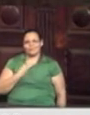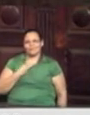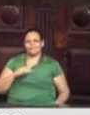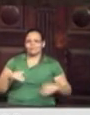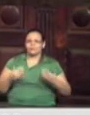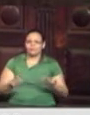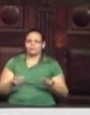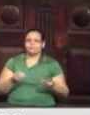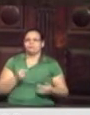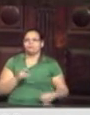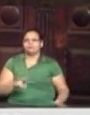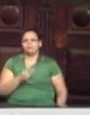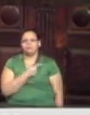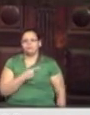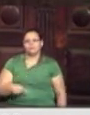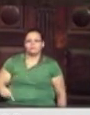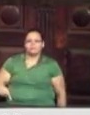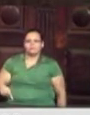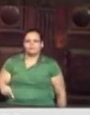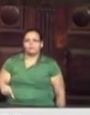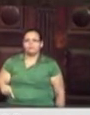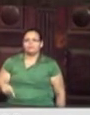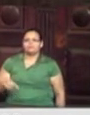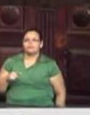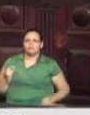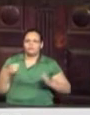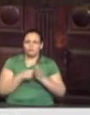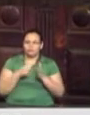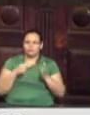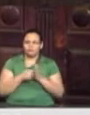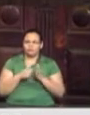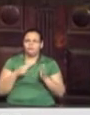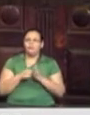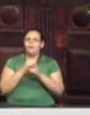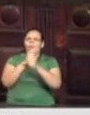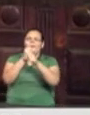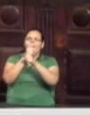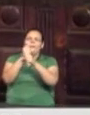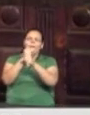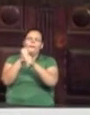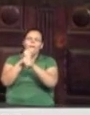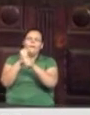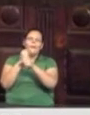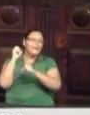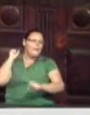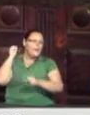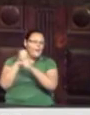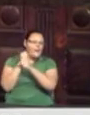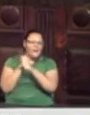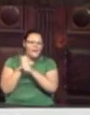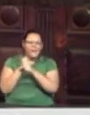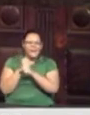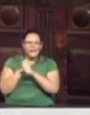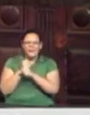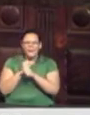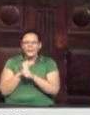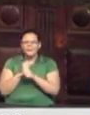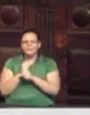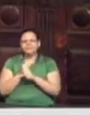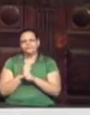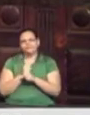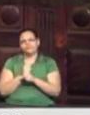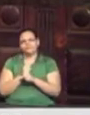Então, senhor presidente, esta é uma luta de anos. E lembro-me agora, deputado